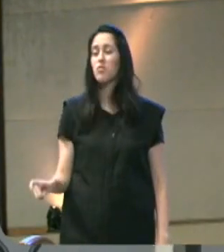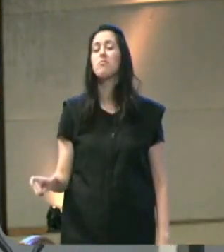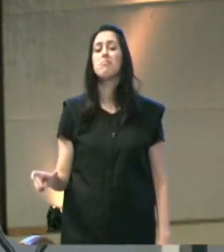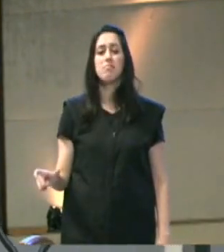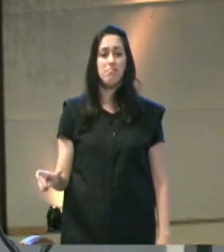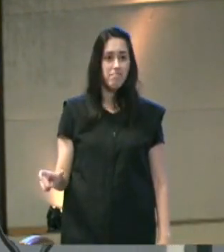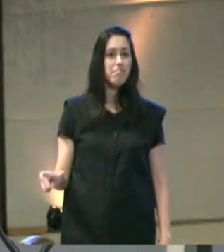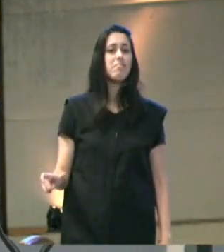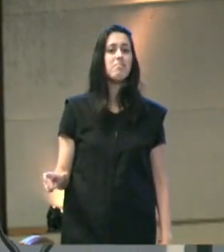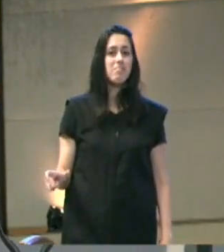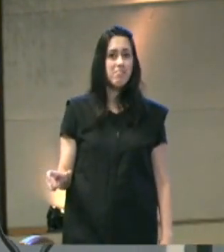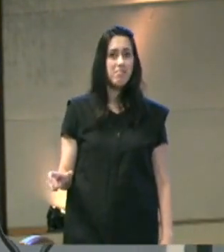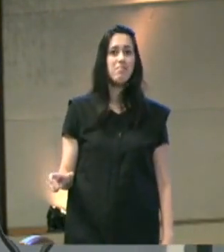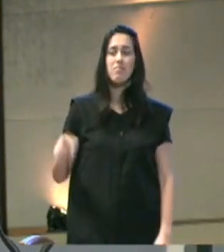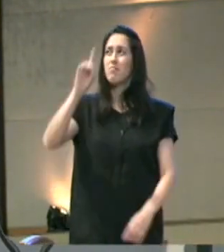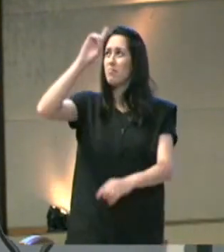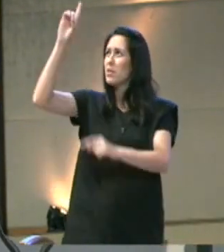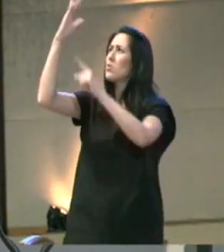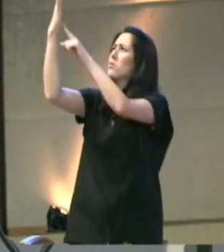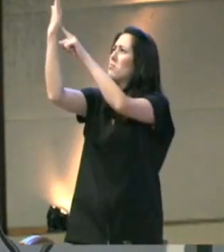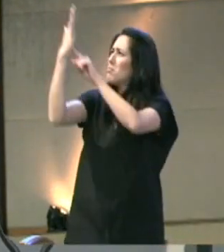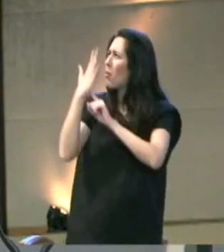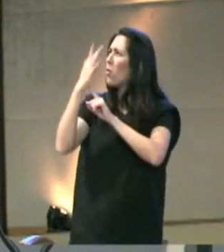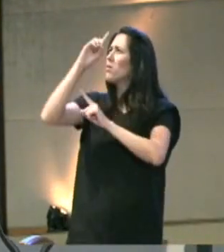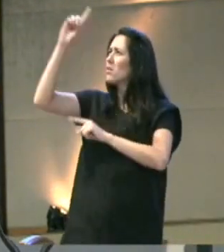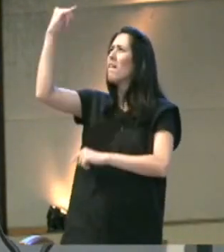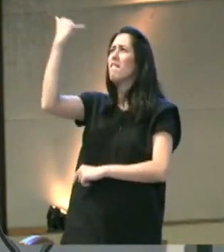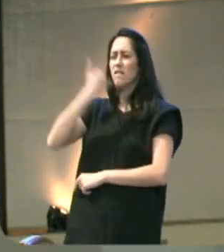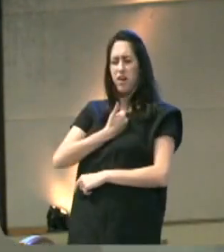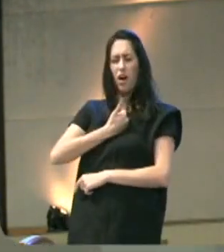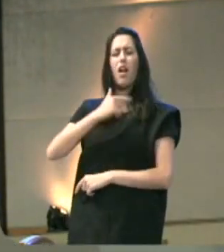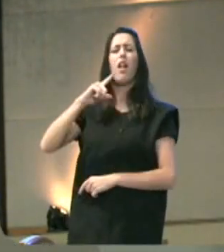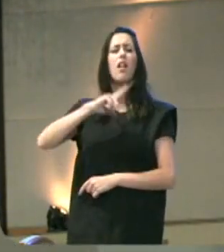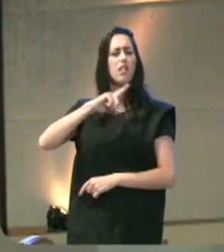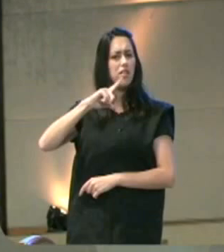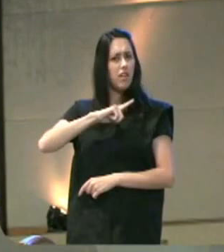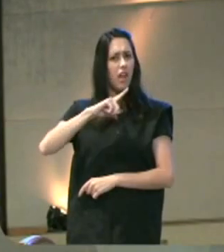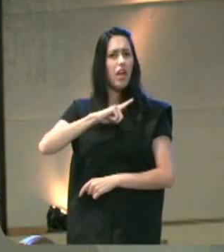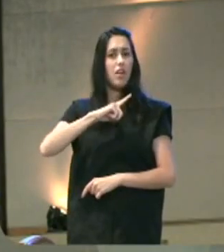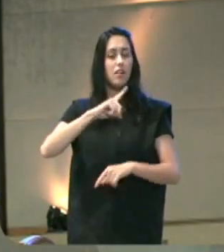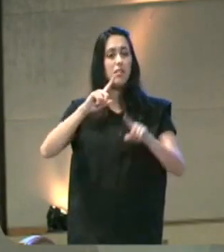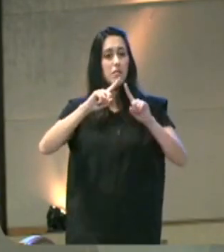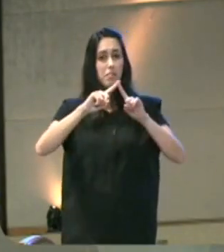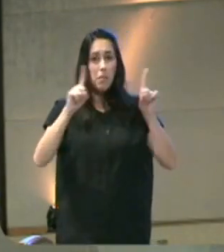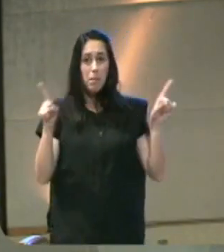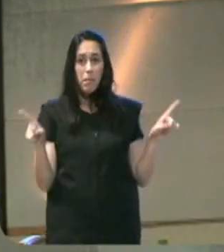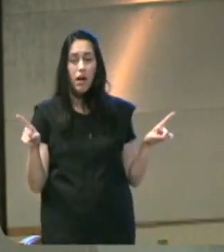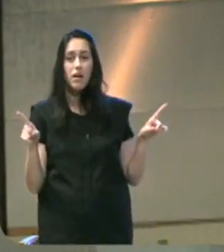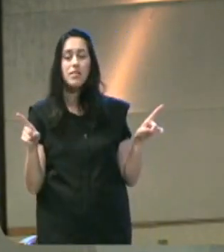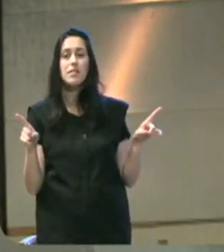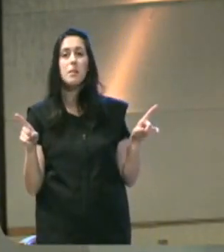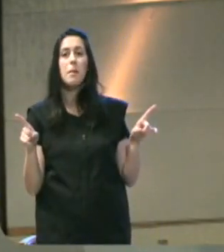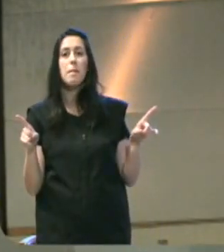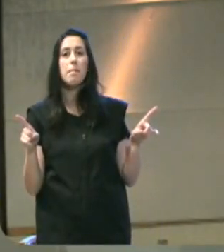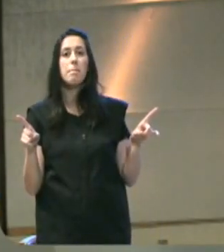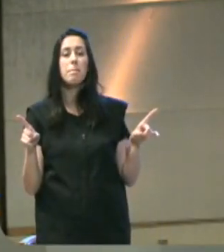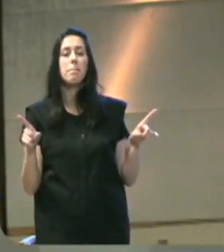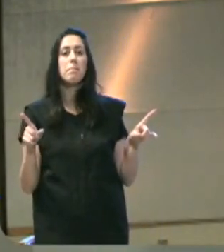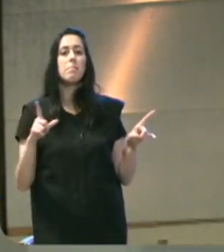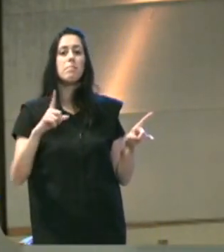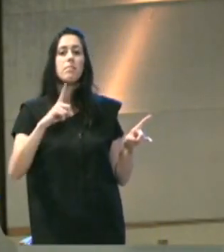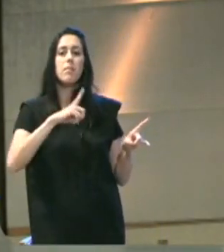se revela, e Ele fala. Mas o Deus desse século, Ele vai colocando uma série